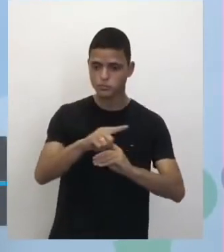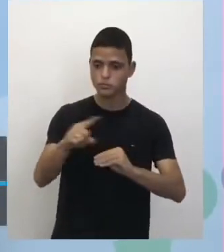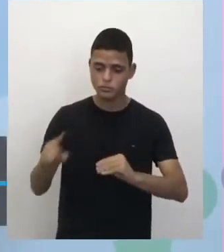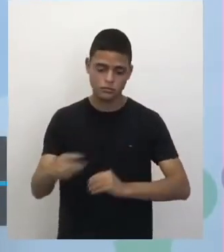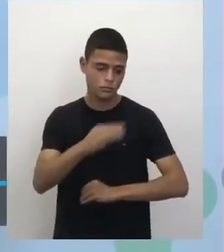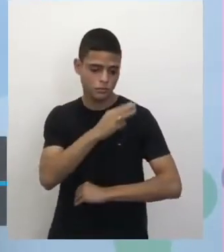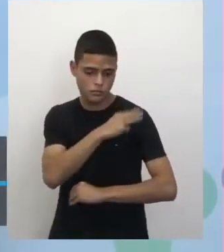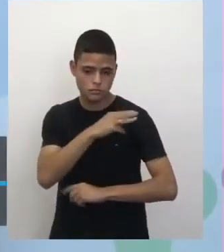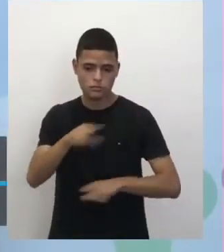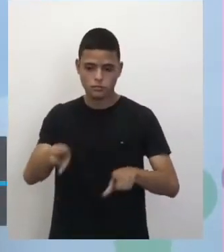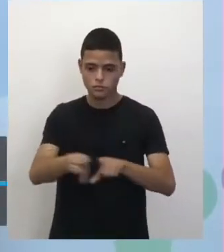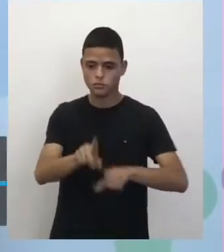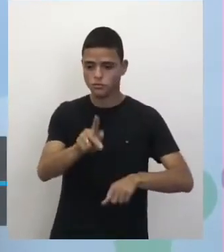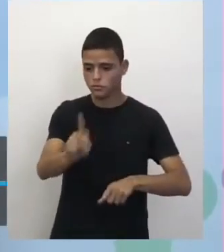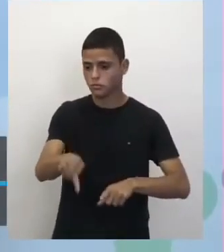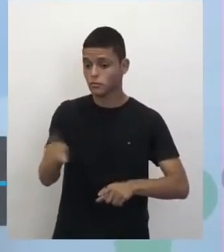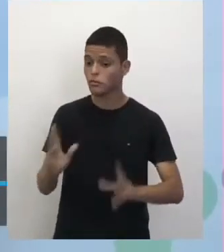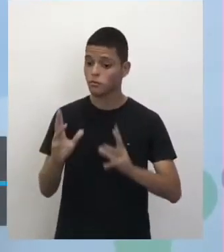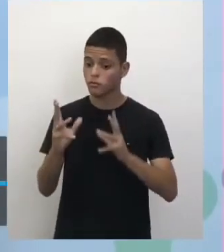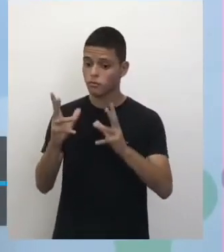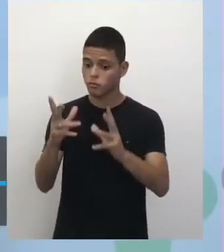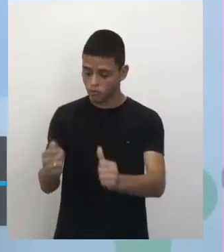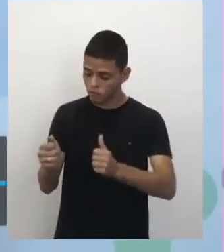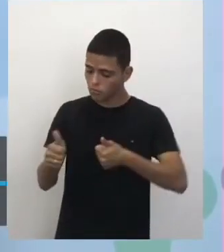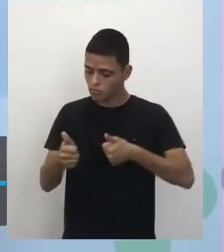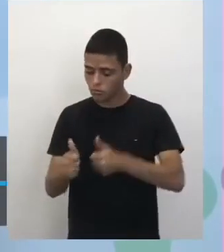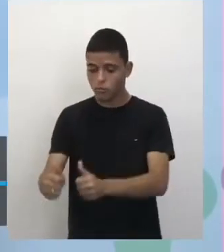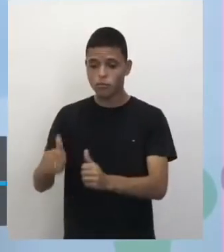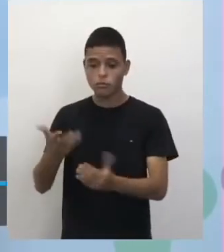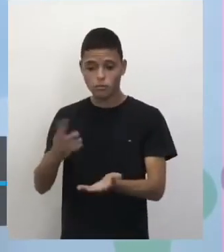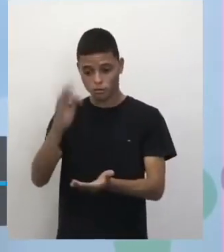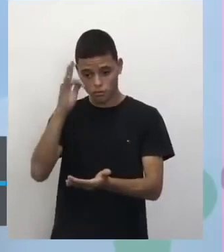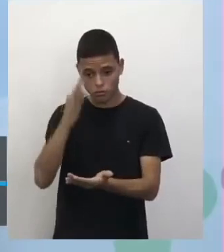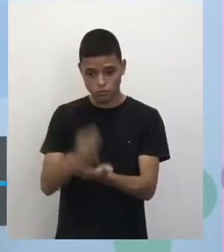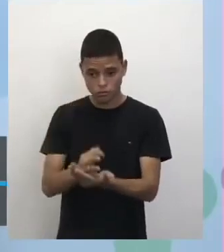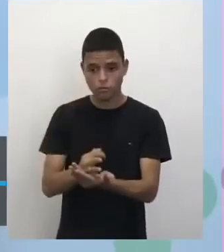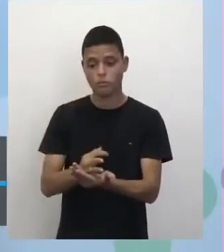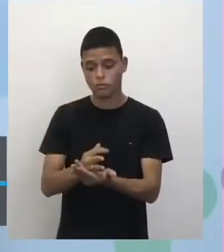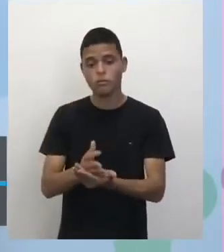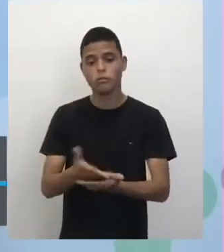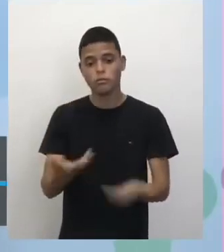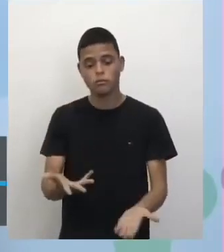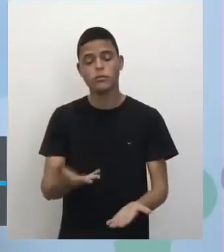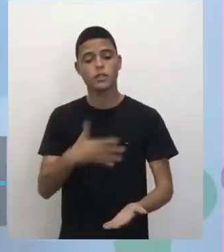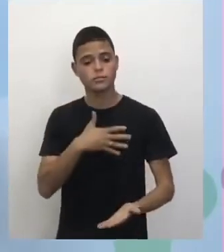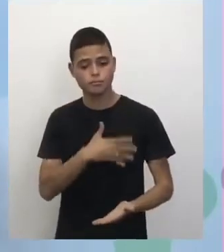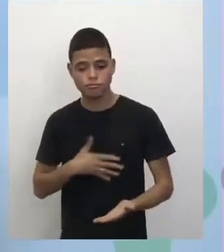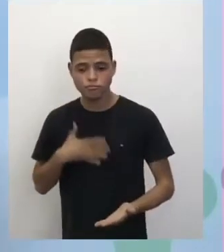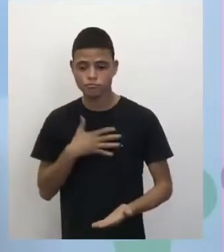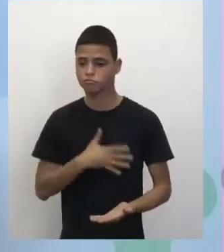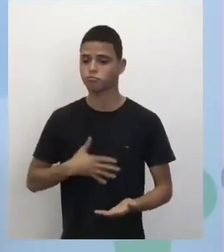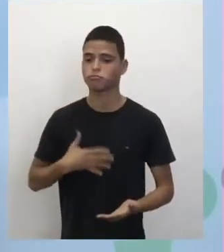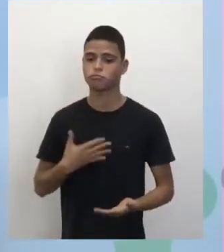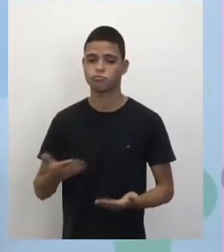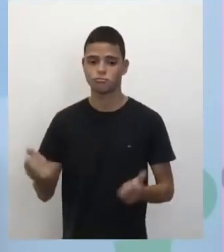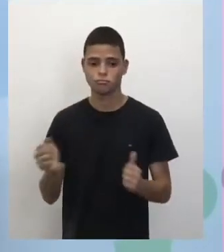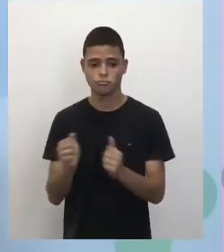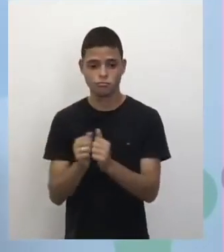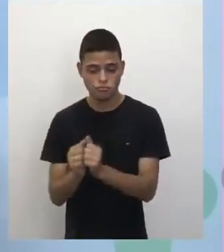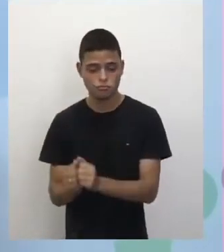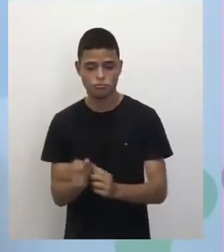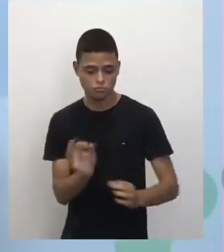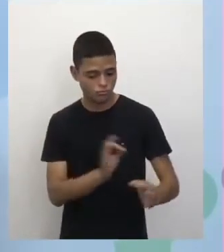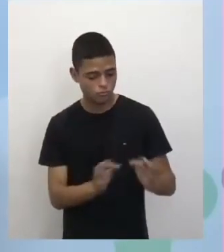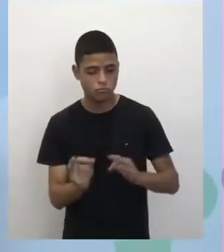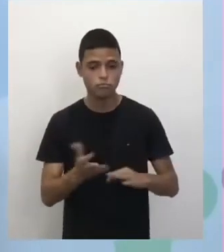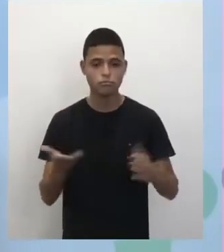aos professores e a todos que irão aí acompanhar essa aula de física. É um prazer imenso. Há muito tempo a gente estava se programando, né, para dar uma aula junto. Então